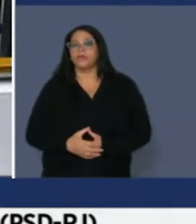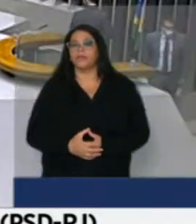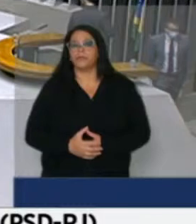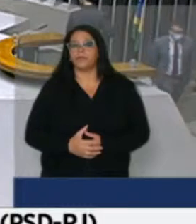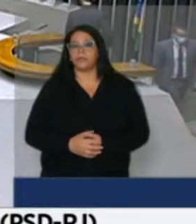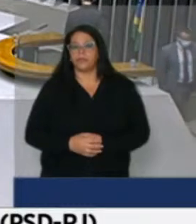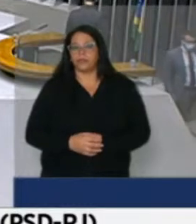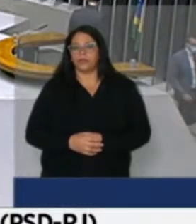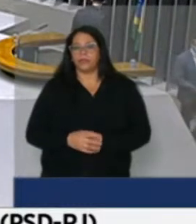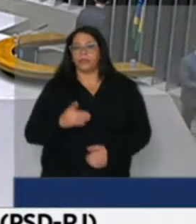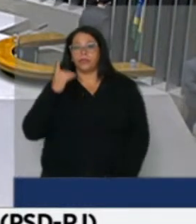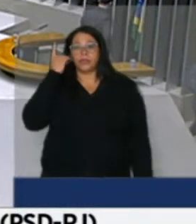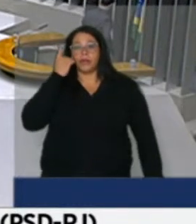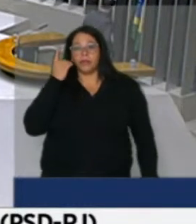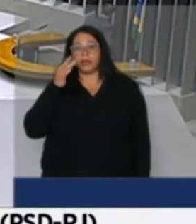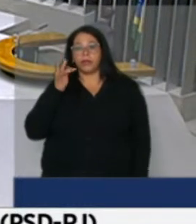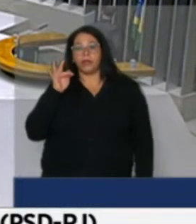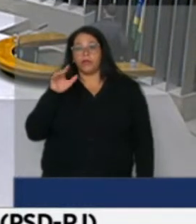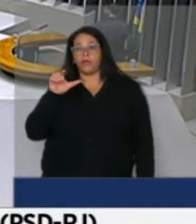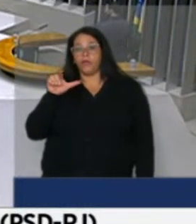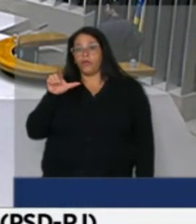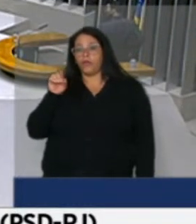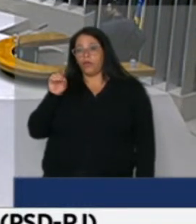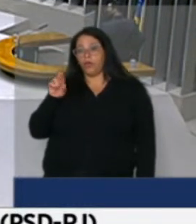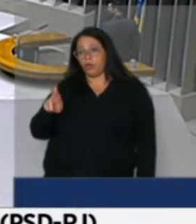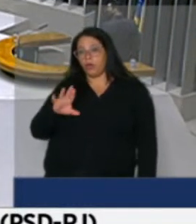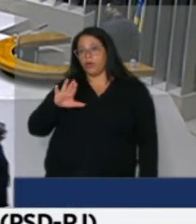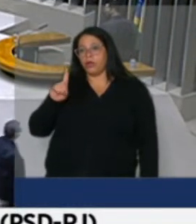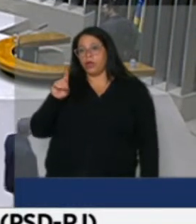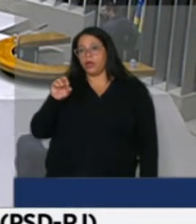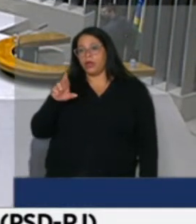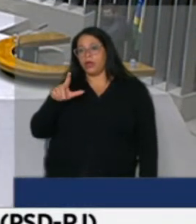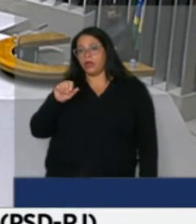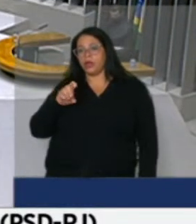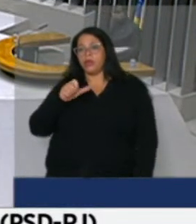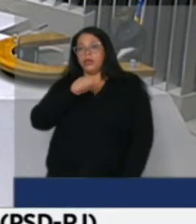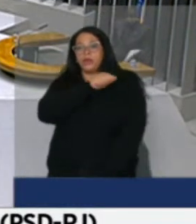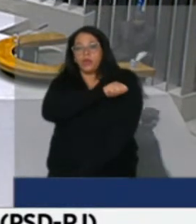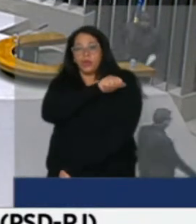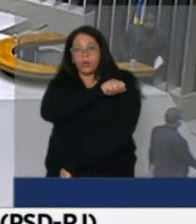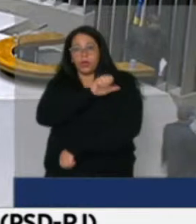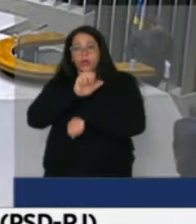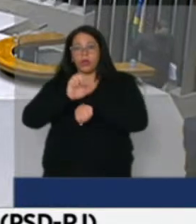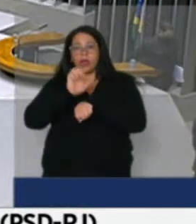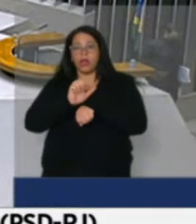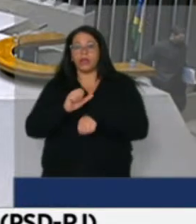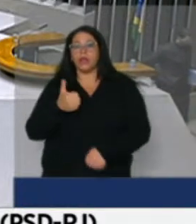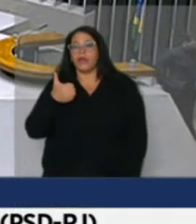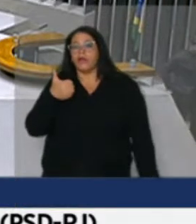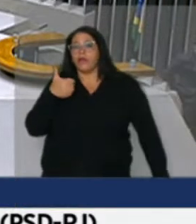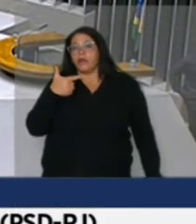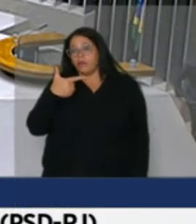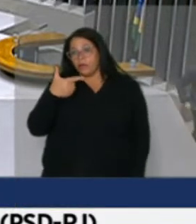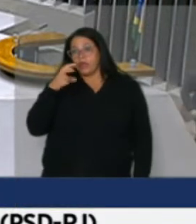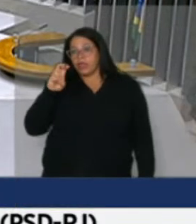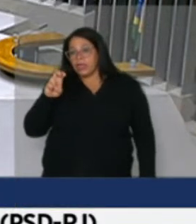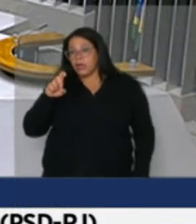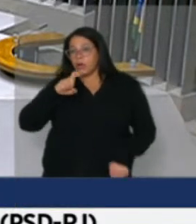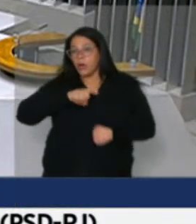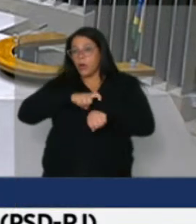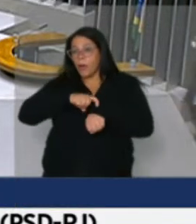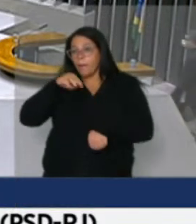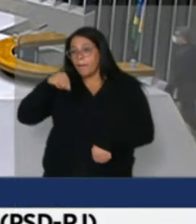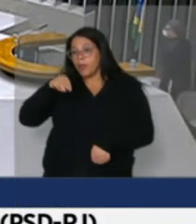A deputada Flor de Lis, do Rio de Janeiro, terá a palavra por até 25 minutos para se defender da